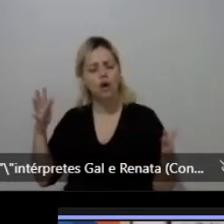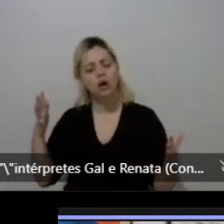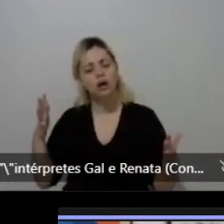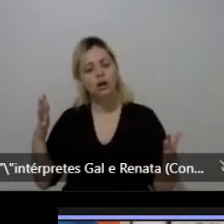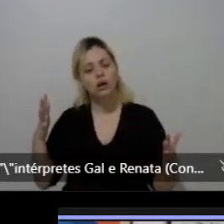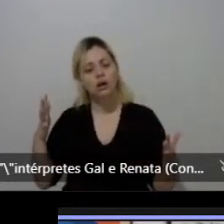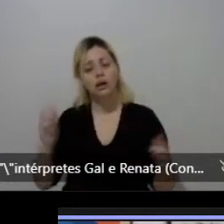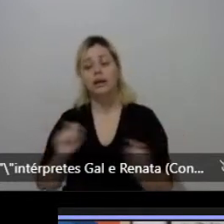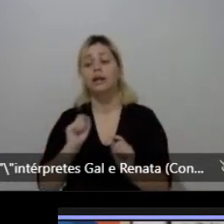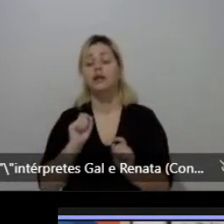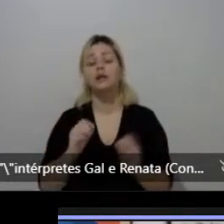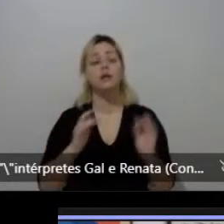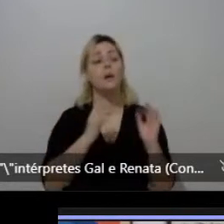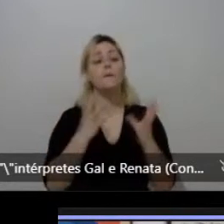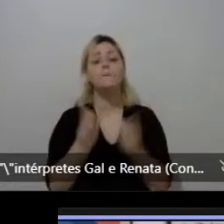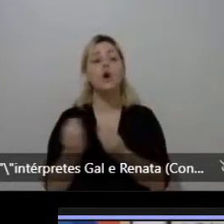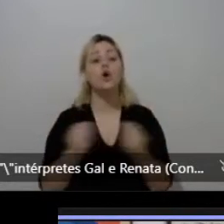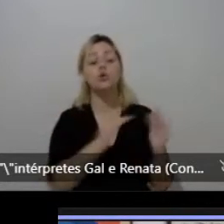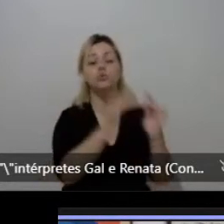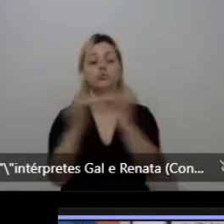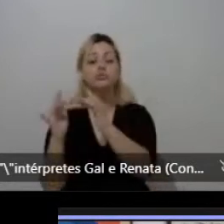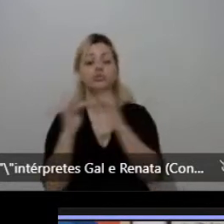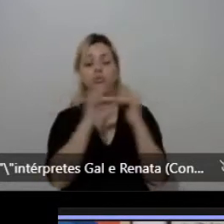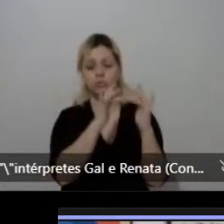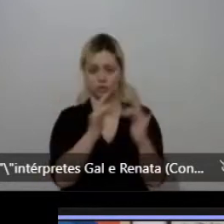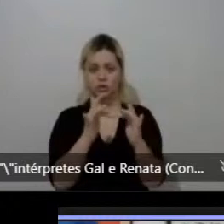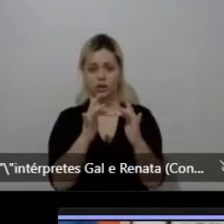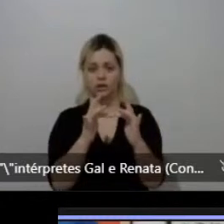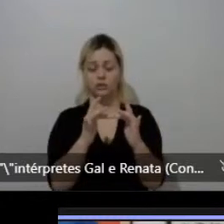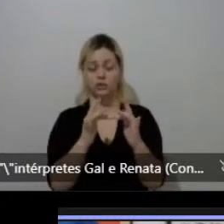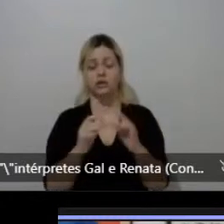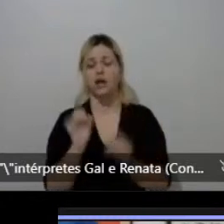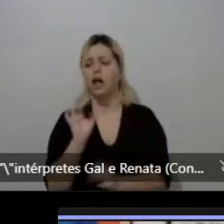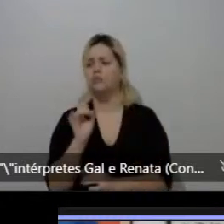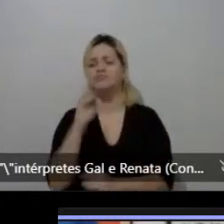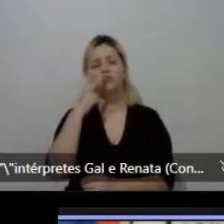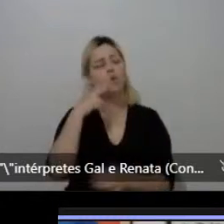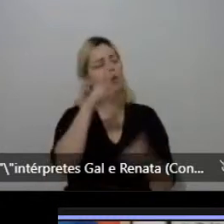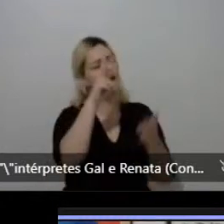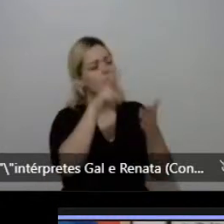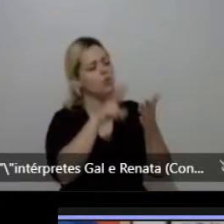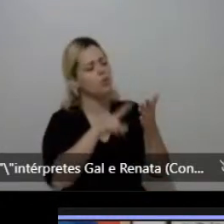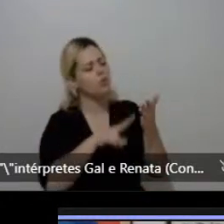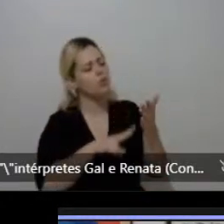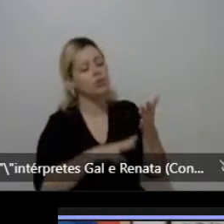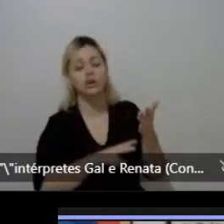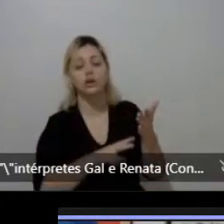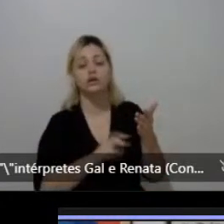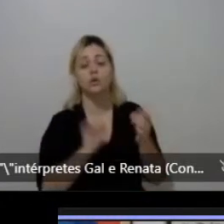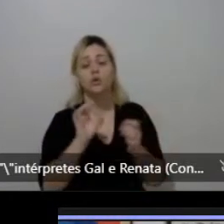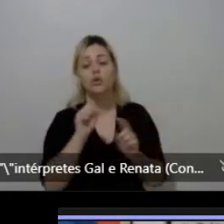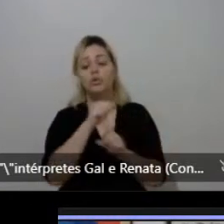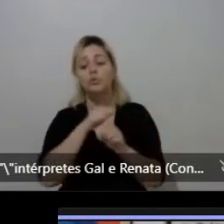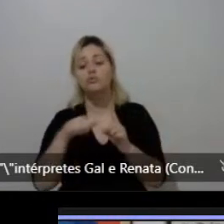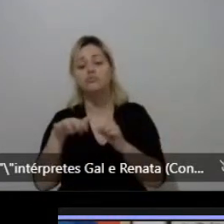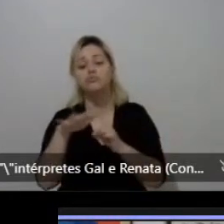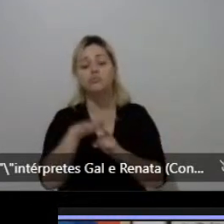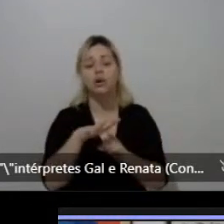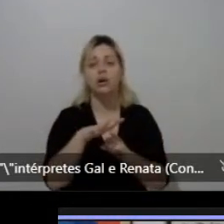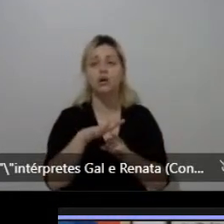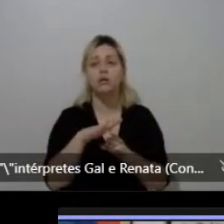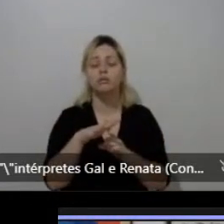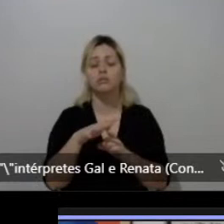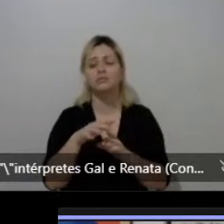que era muito ligada ao movimento social, que era apenas lido, muitas vezes, na leitura, né, do movimento social vinculado à dimensão do